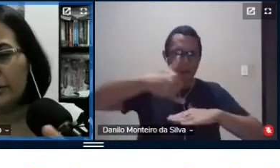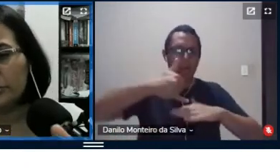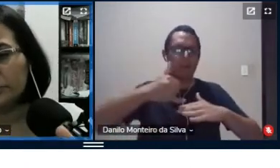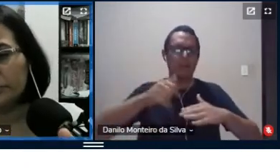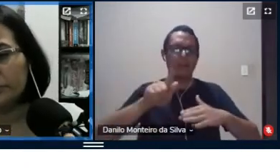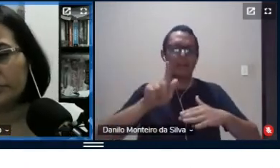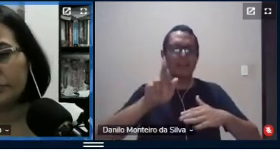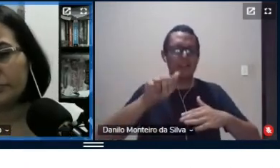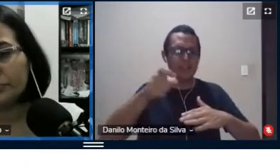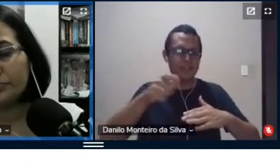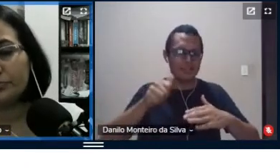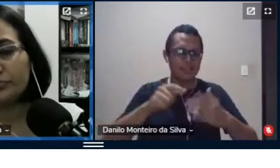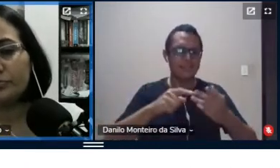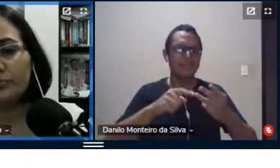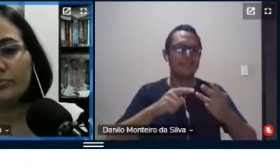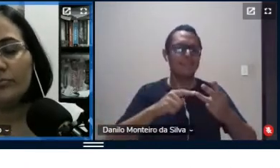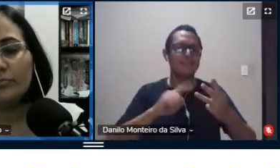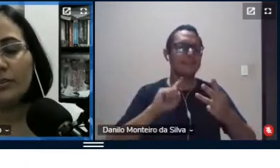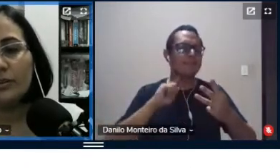oxidação.